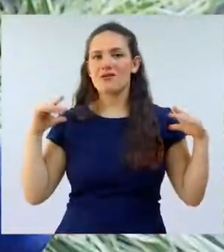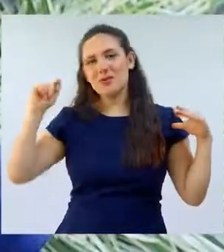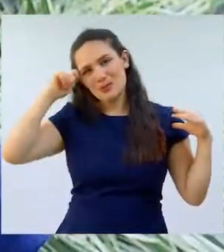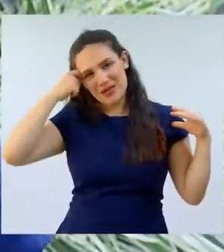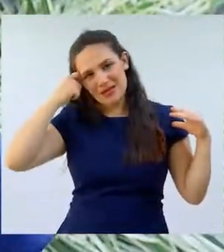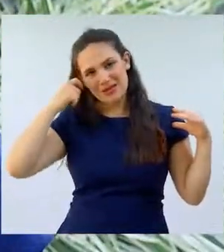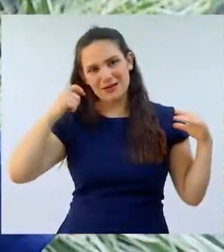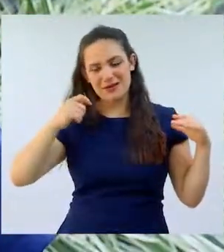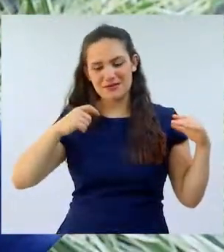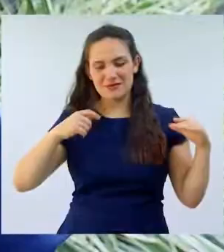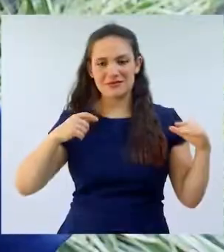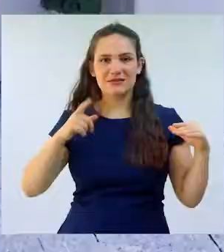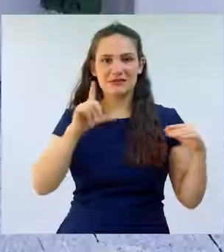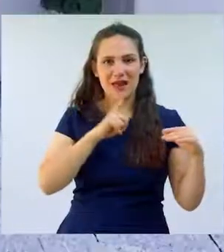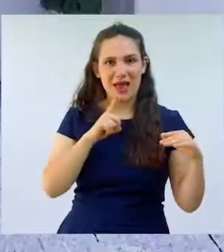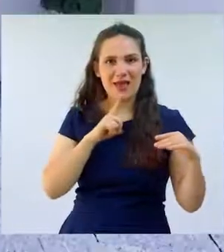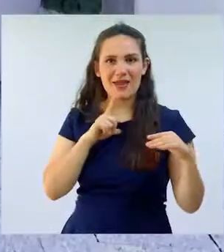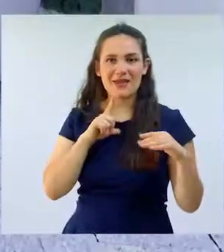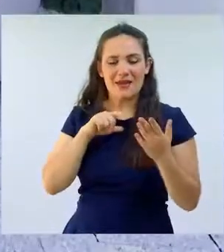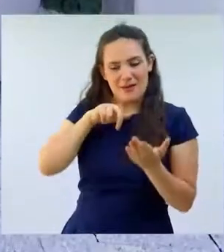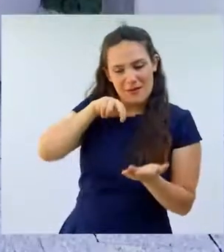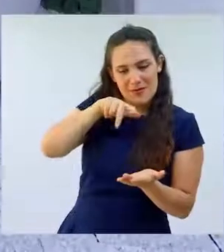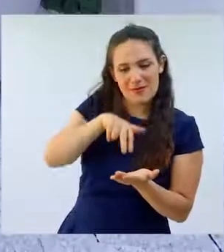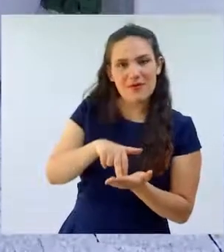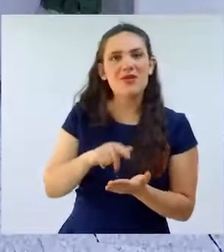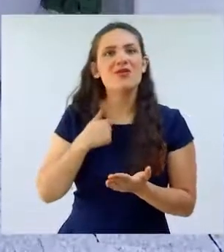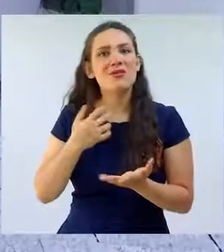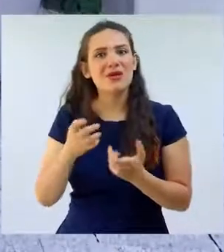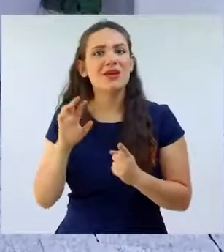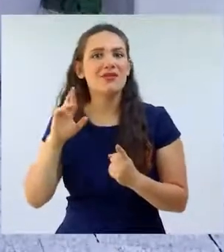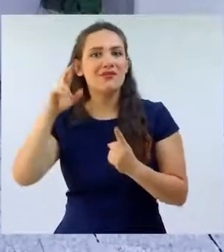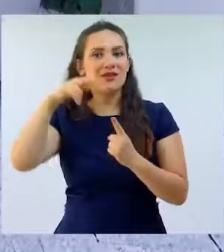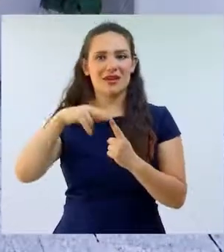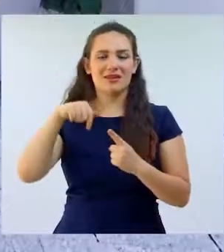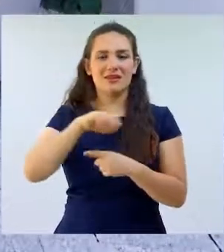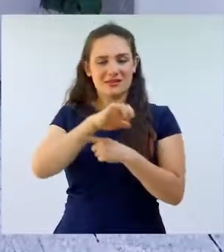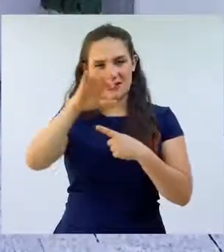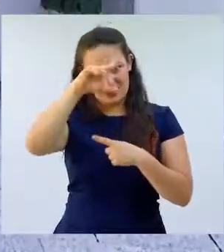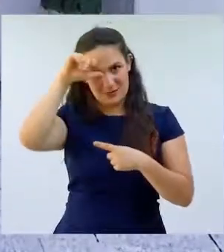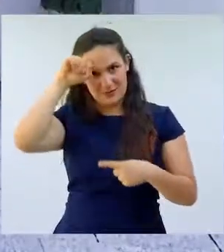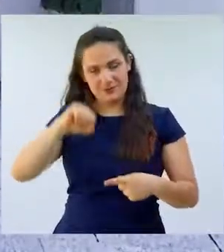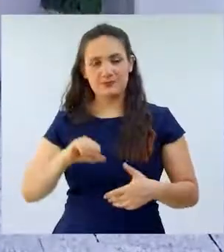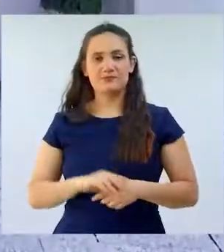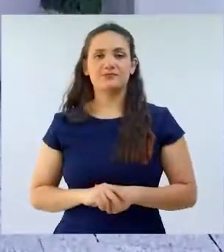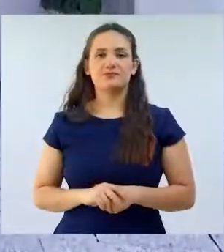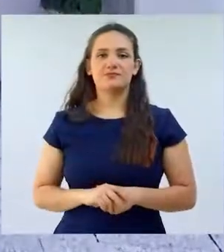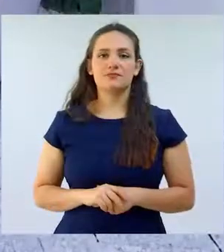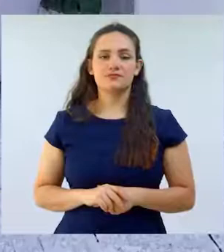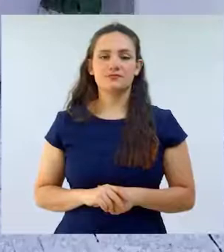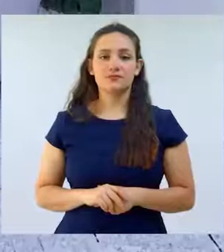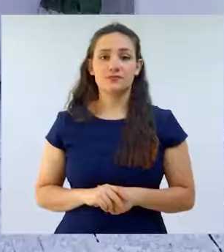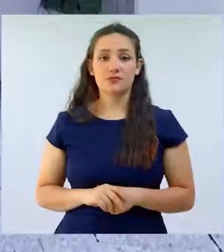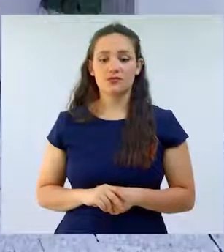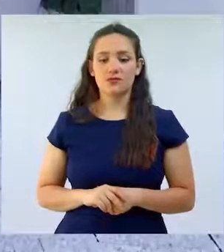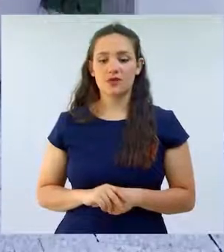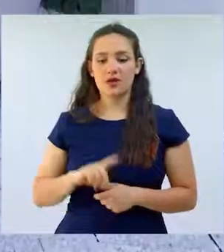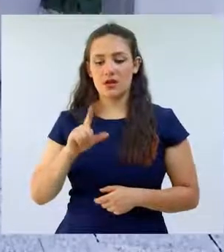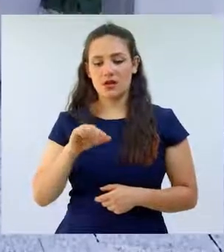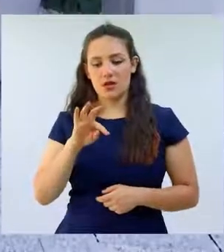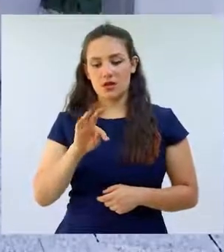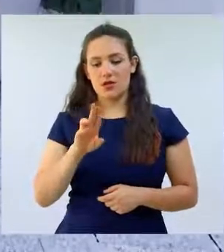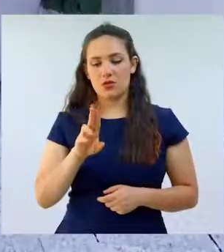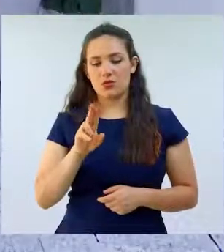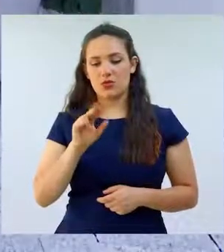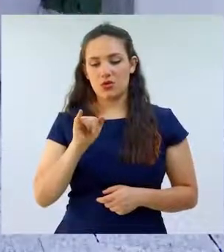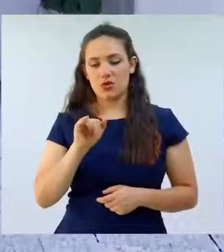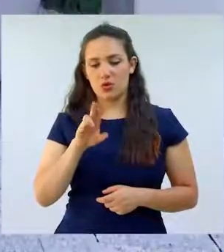diferente, né? Quando eu fiz a Praça das Araras, eu queria que ela representasse o estado do Mato Grosso do Sul, tá? Mas o tuiu não, eu queria